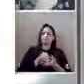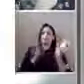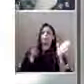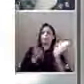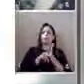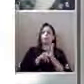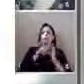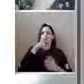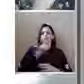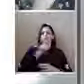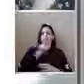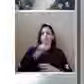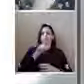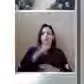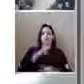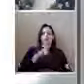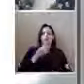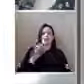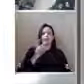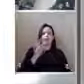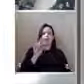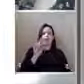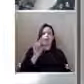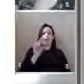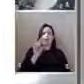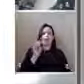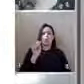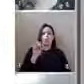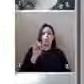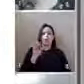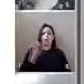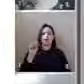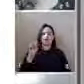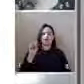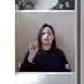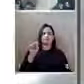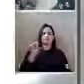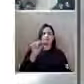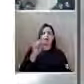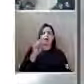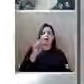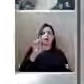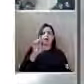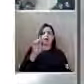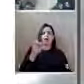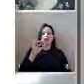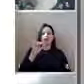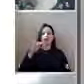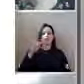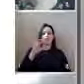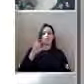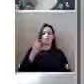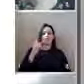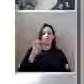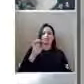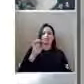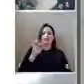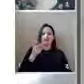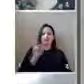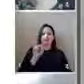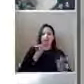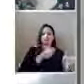portuguesa, selecionamos o AIS, o Aurélio, o Michaelis e o Caldas Aulete. E nos dicionários de língua espanhola, selecionamos o dicionário da